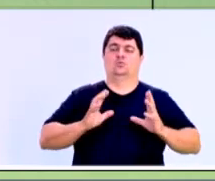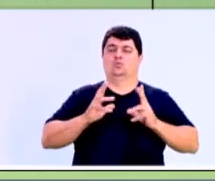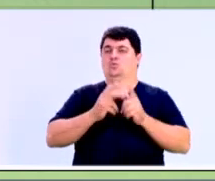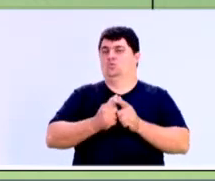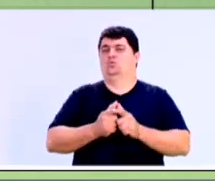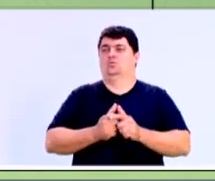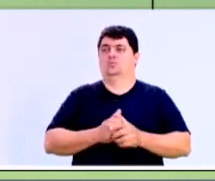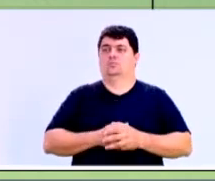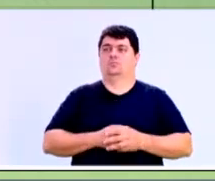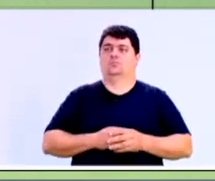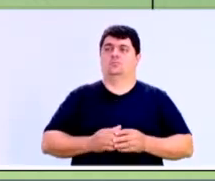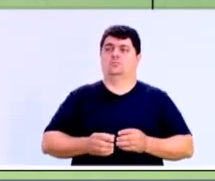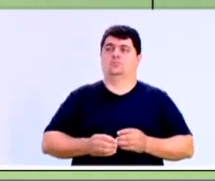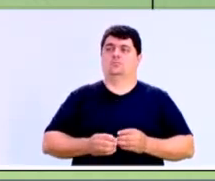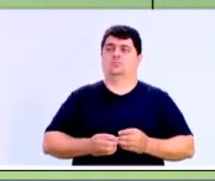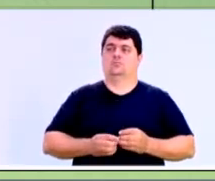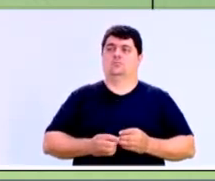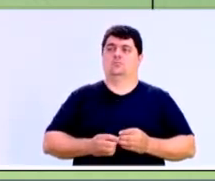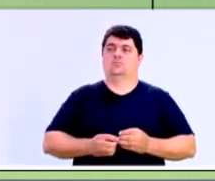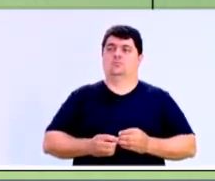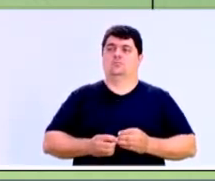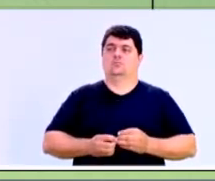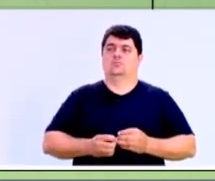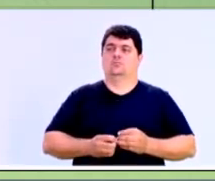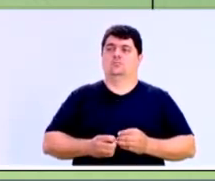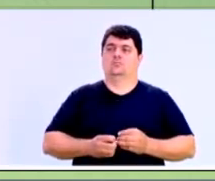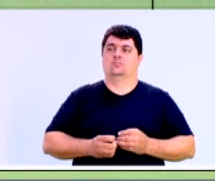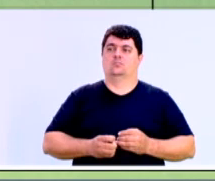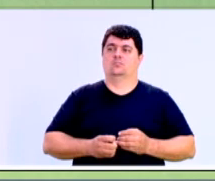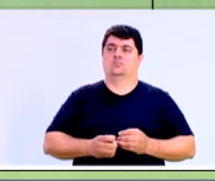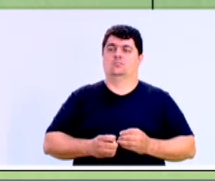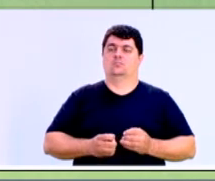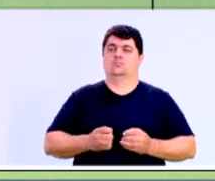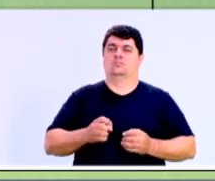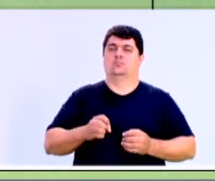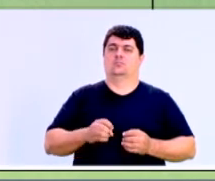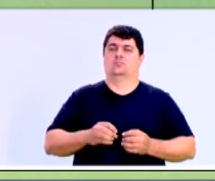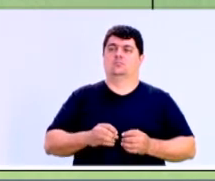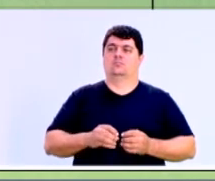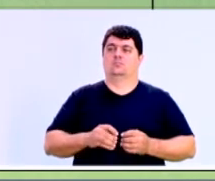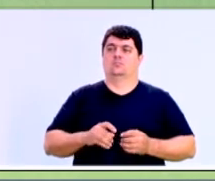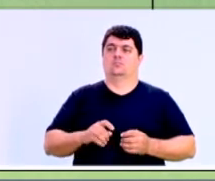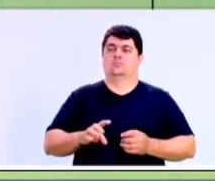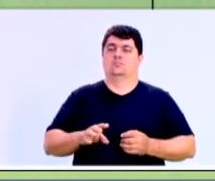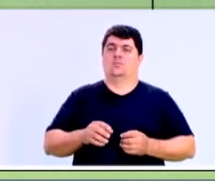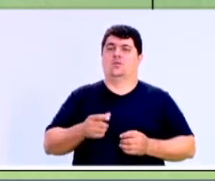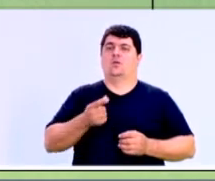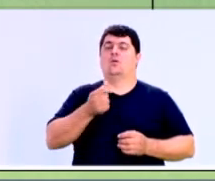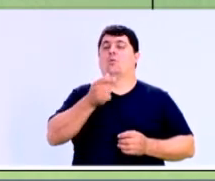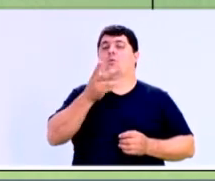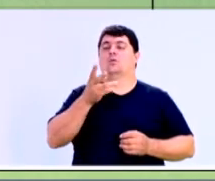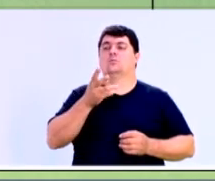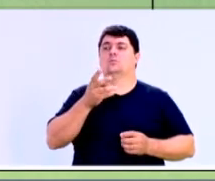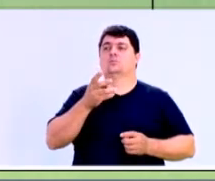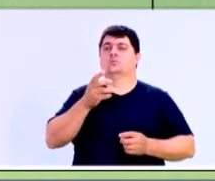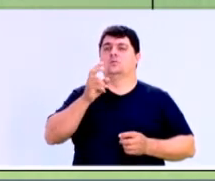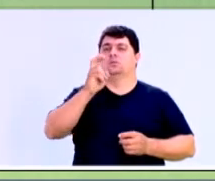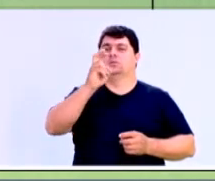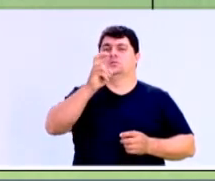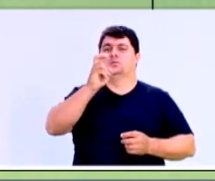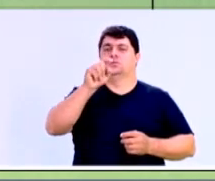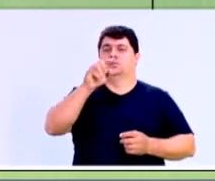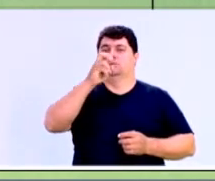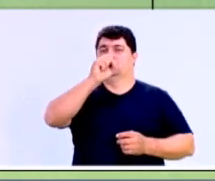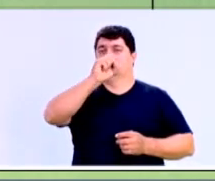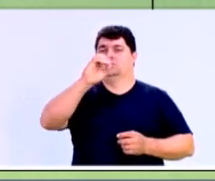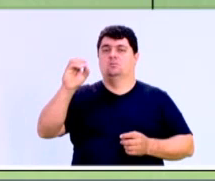totais, brutas. Ok? Isso aqui dá quanto, professora? Duplicatas a receber é quanto? 5.800.